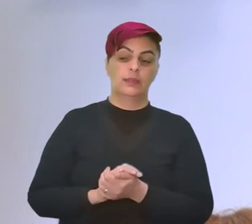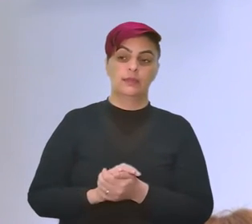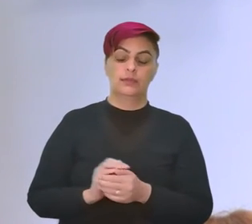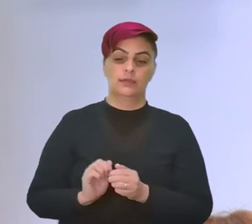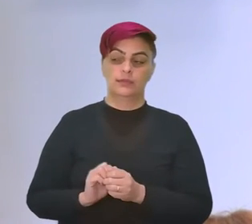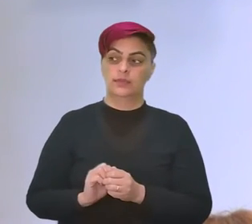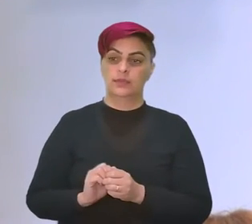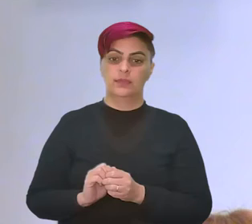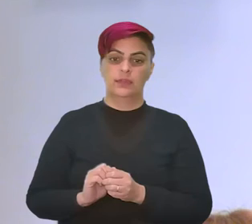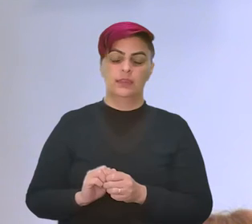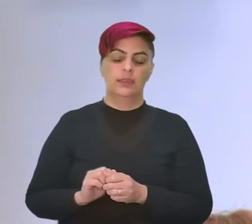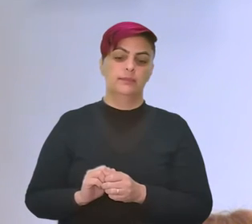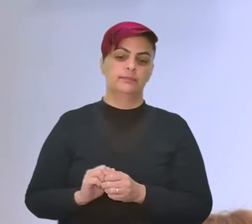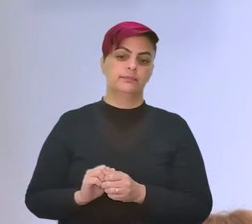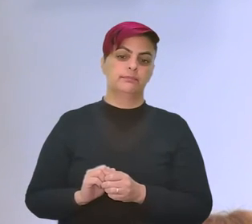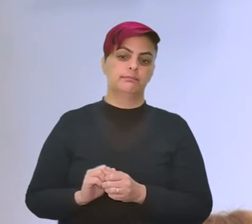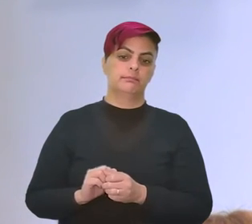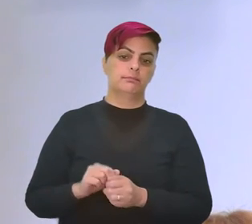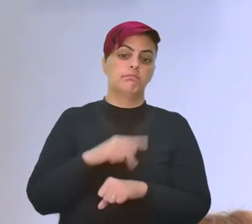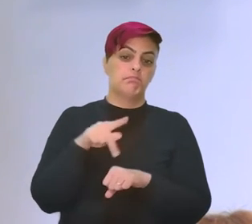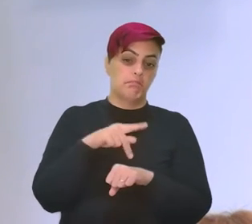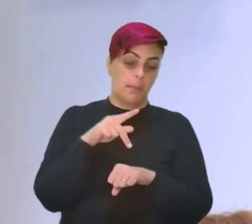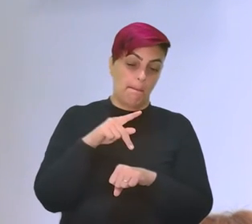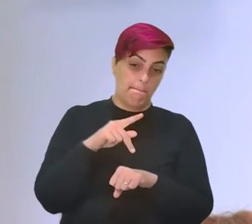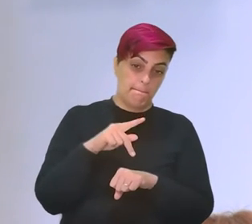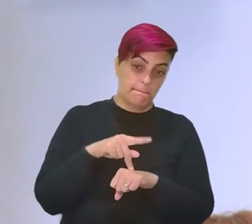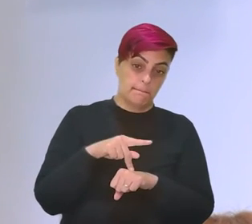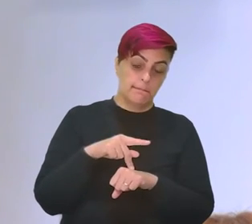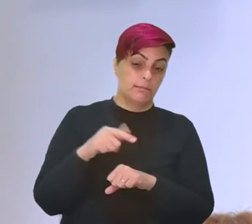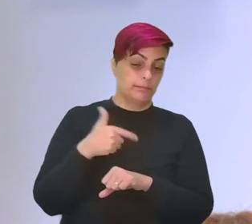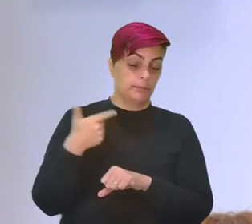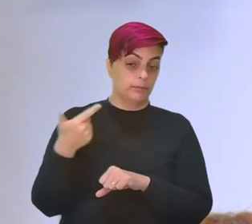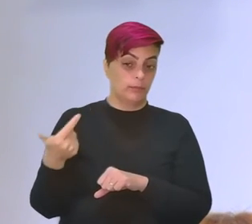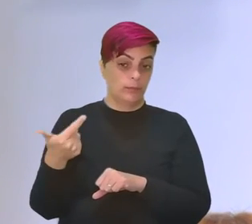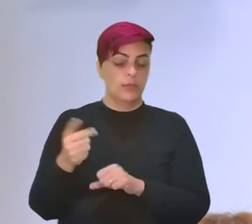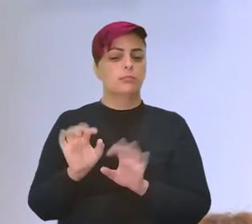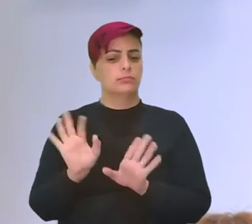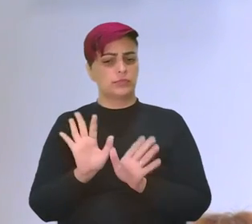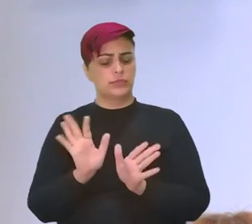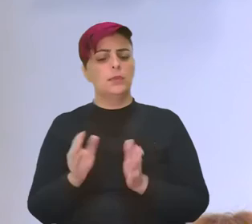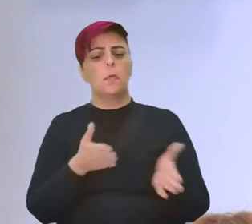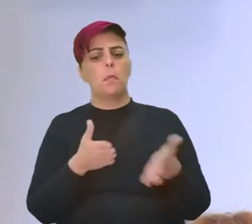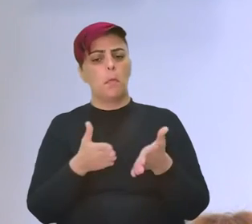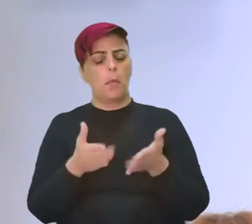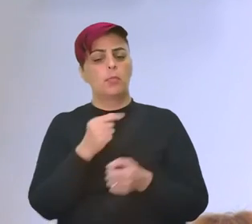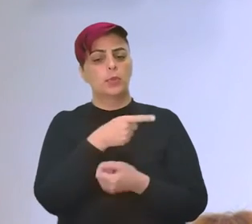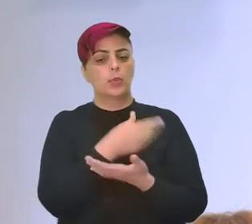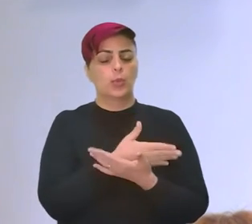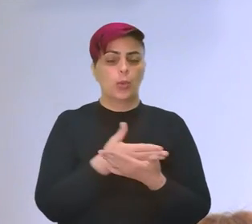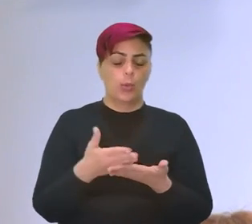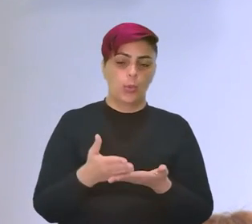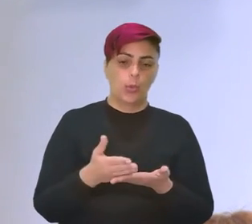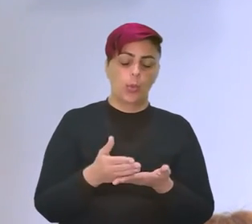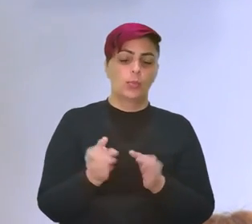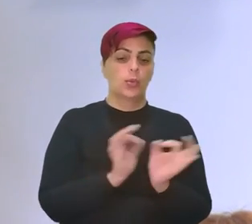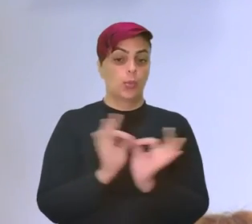gente sabe que esse intervalo foi fundamental para ele começar a avaliar as insuficiências, enfim, o material coletado, as